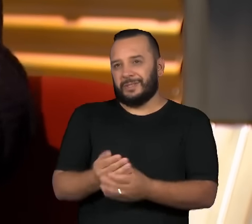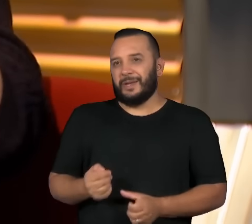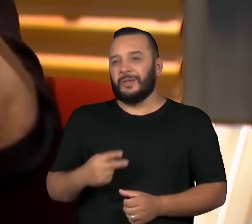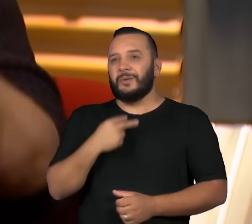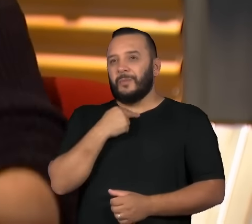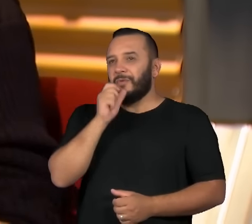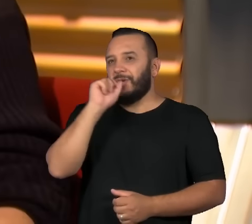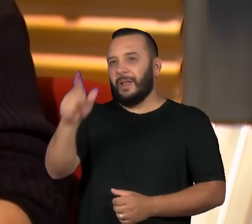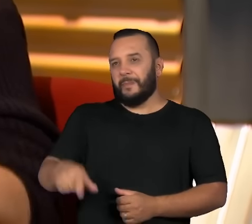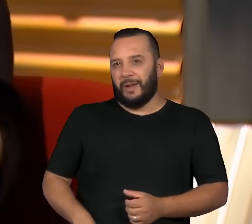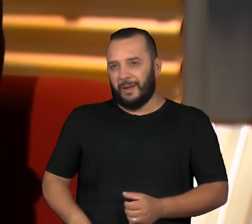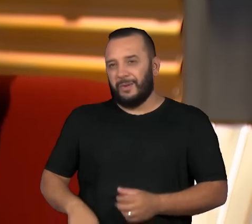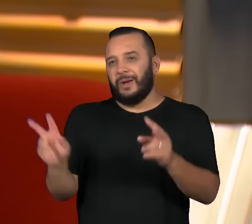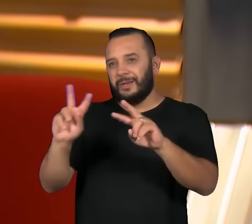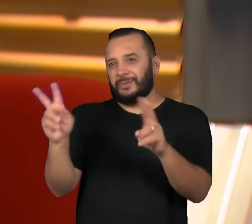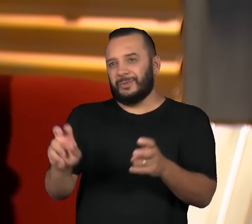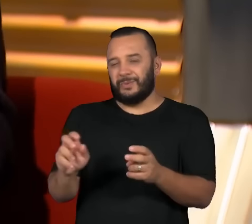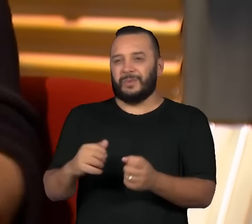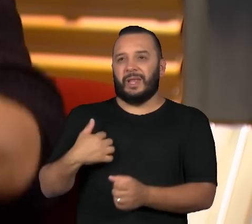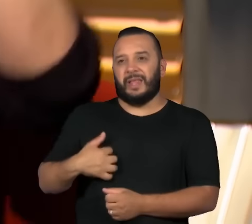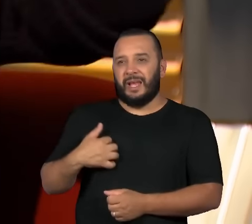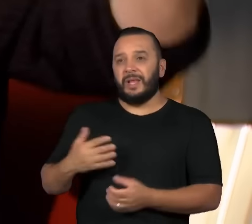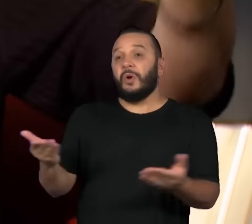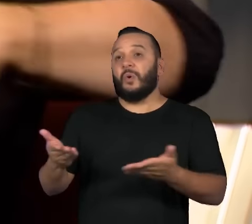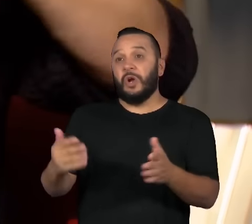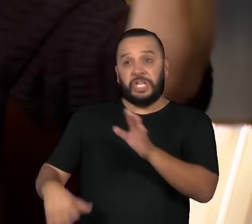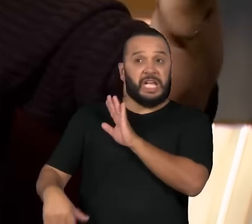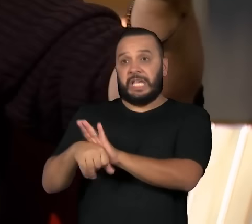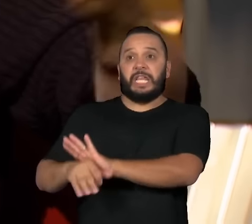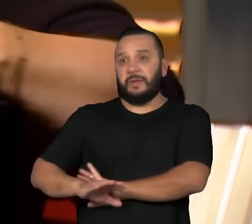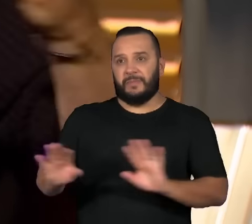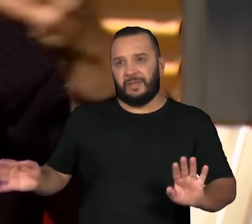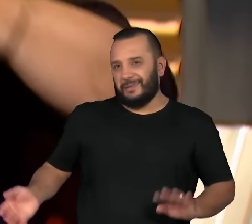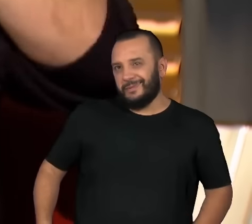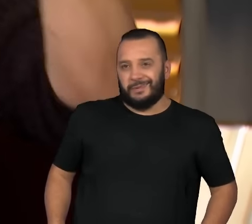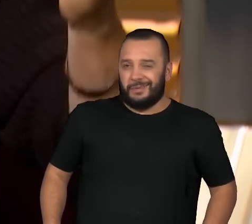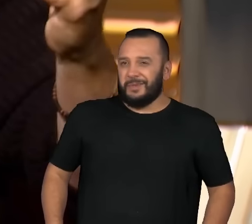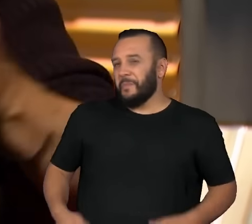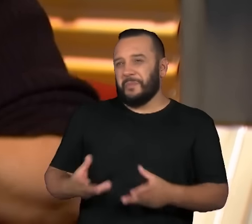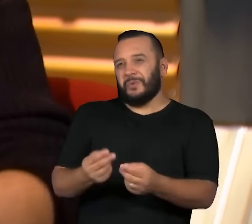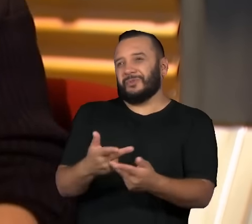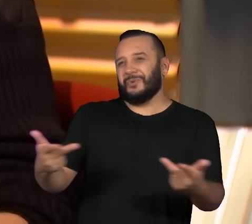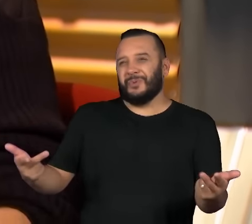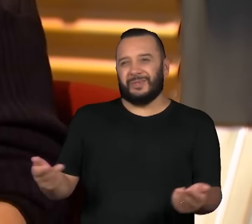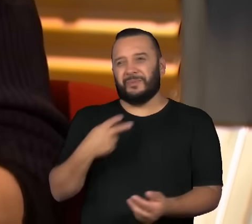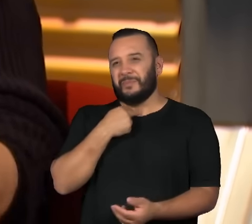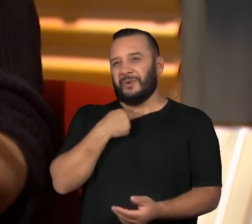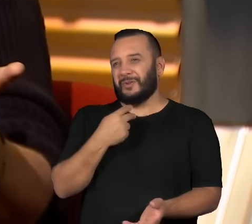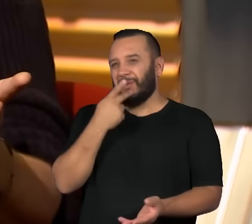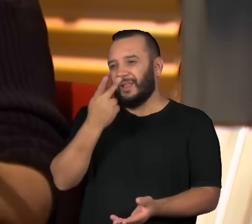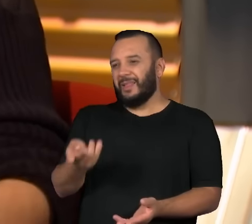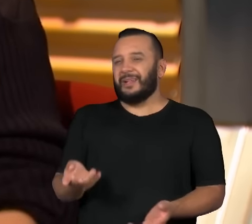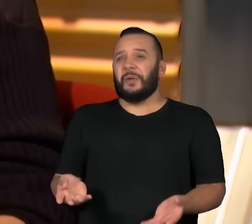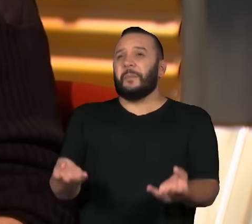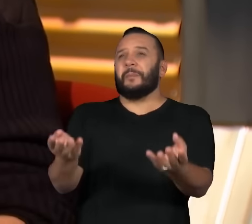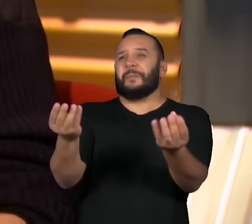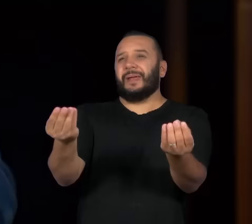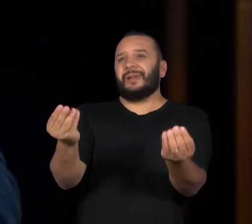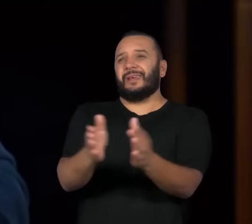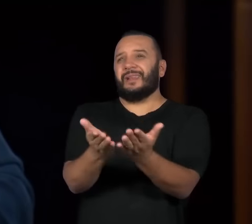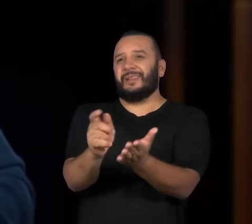porque o assunto é muito delicado, que hoje seria crime, sei lá, mano. Sabe? Um monte de coisa, assim. Então, pra que fazer